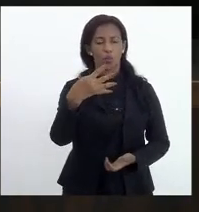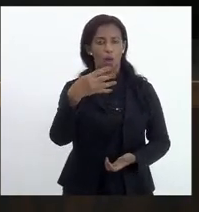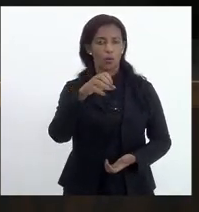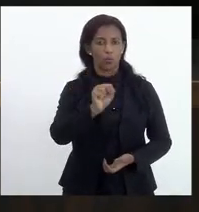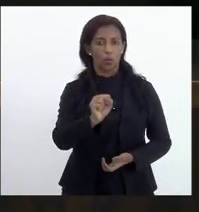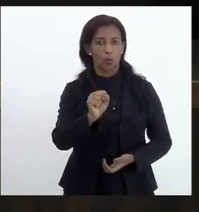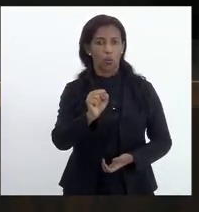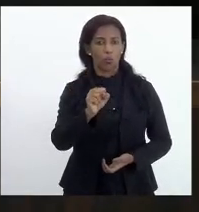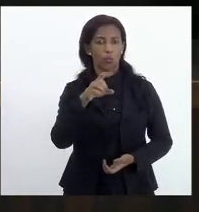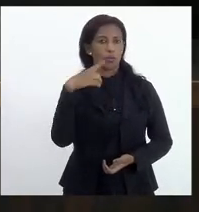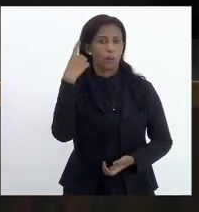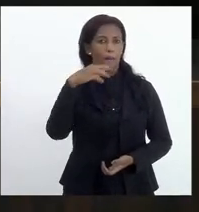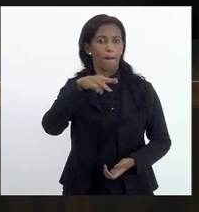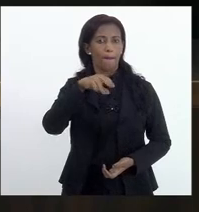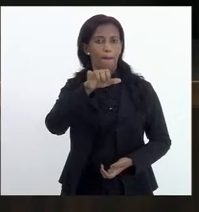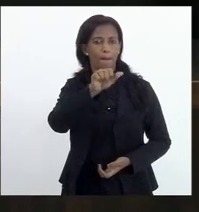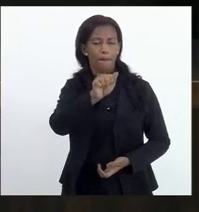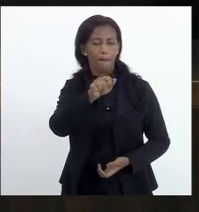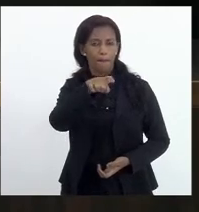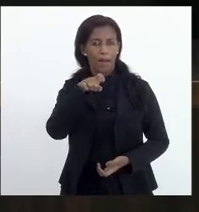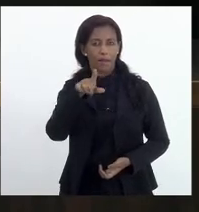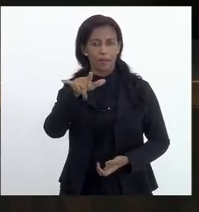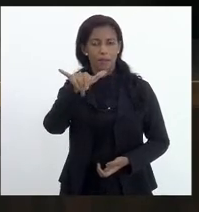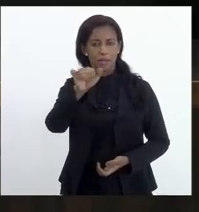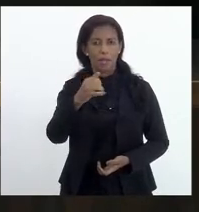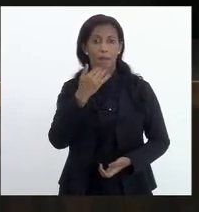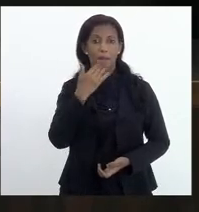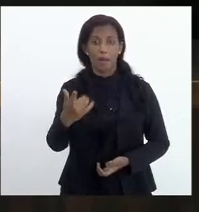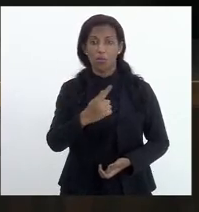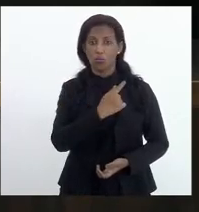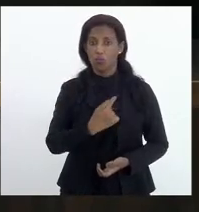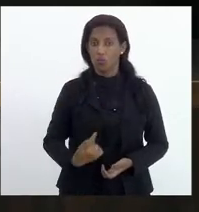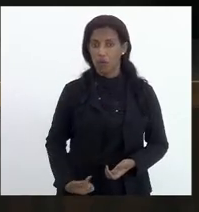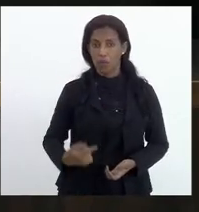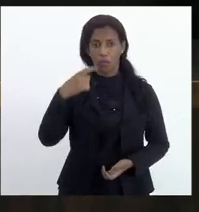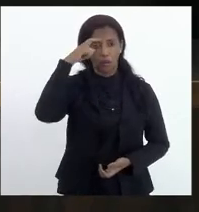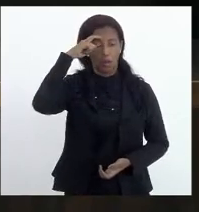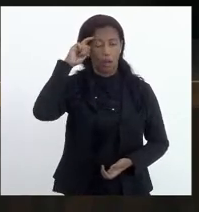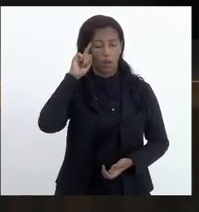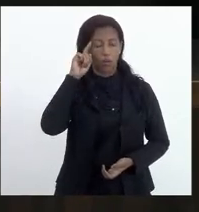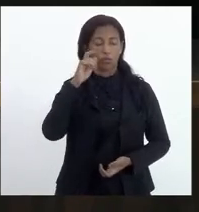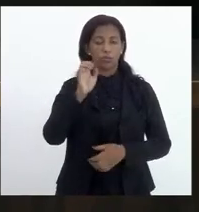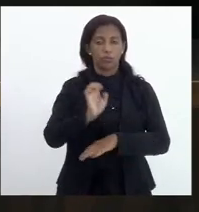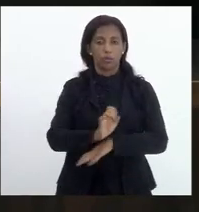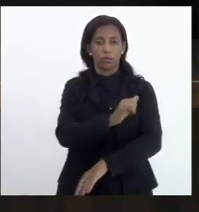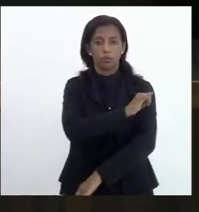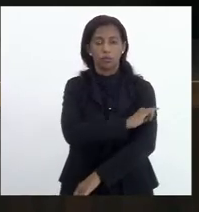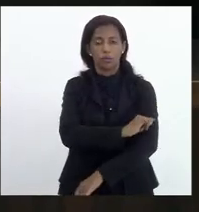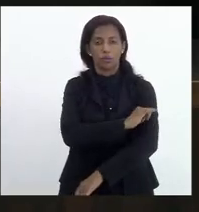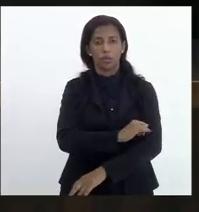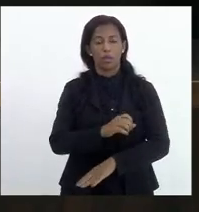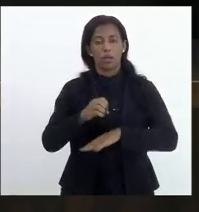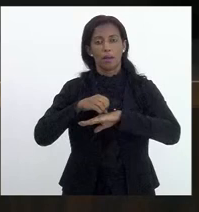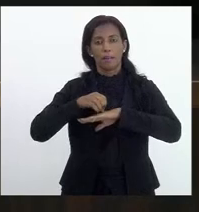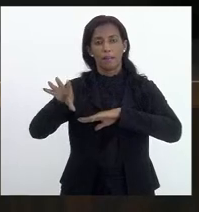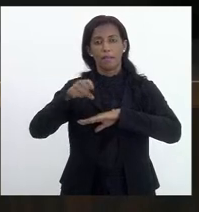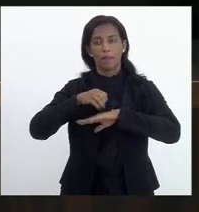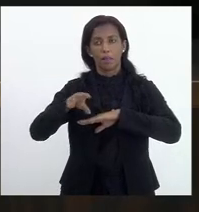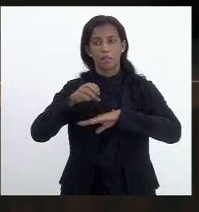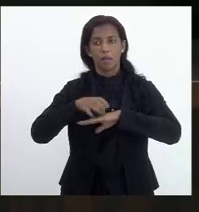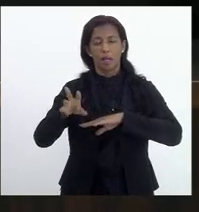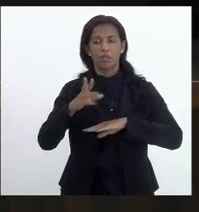autoria do deputado Max Lemos, que solicita ao excelentíssimo senhor governador do Estado do Rio de Janeiro, Cláudio Castro, envio de mensagens expondo sobre